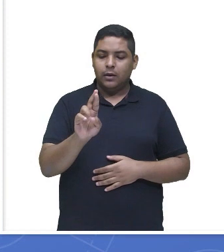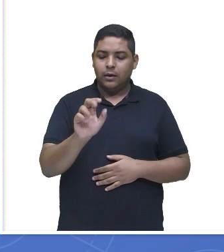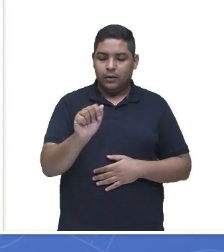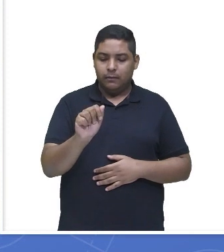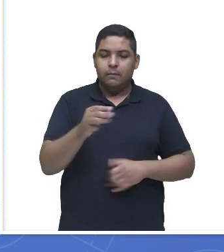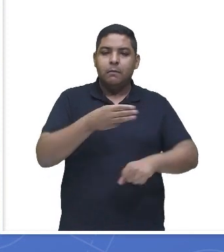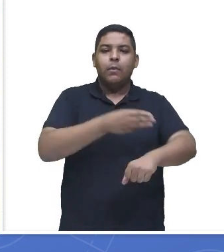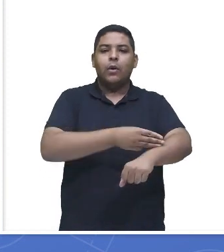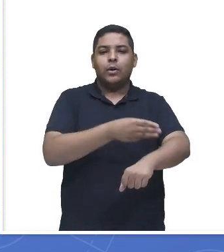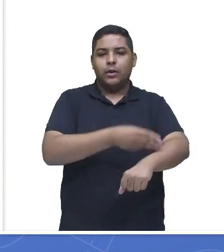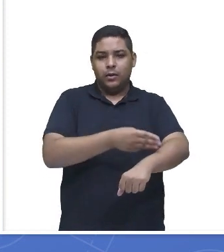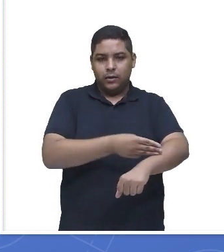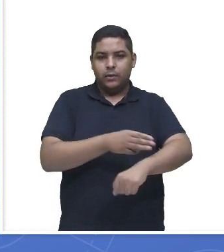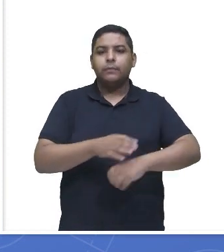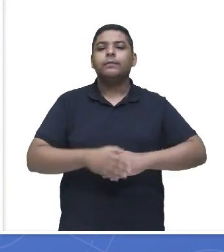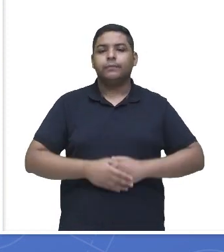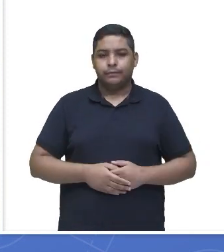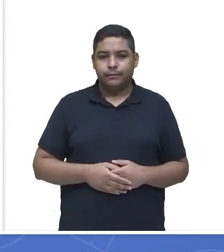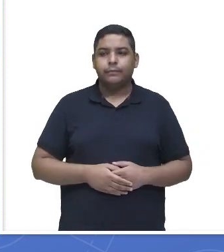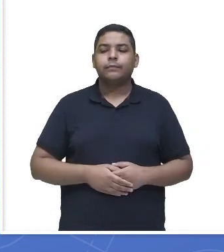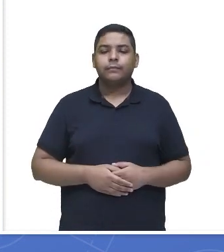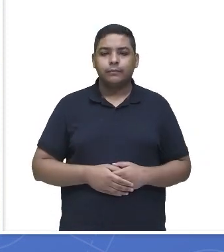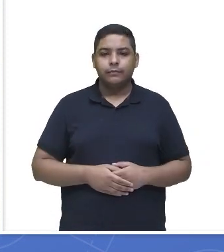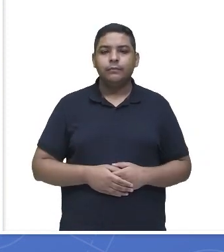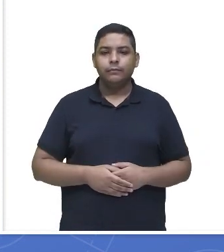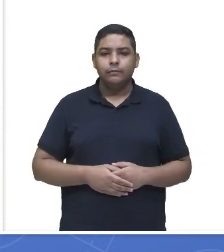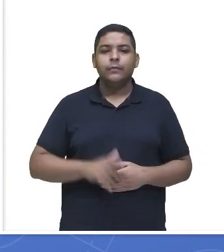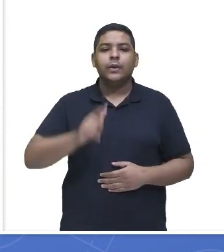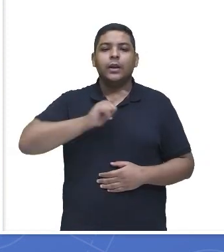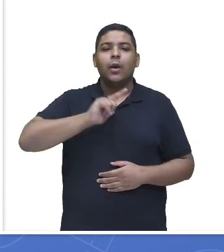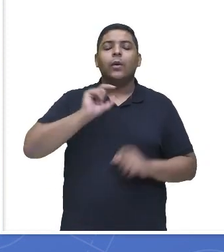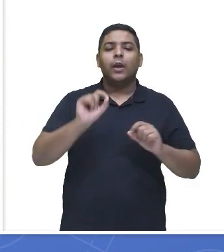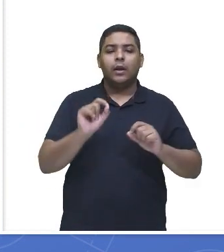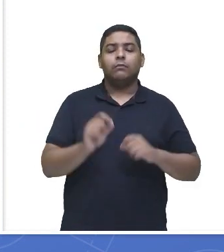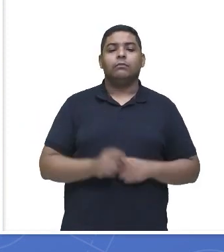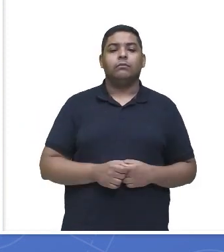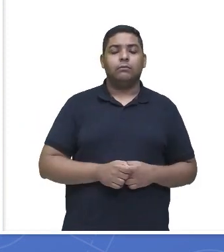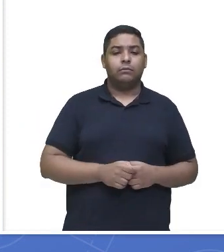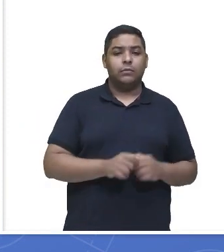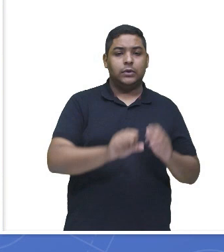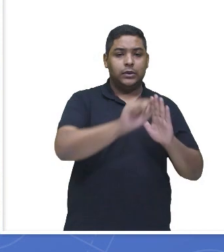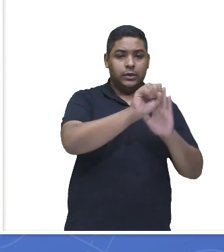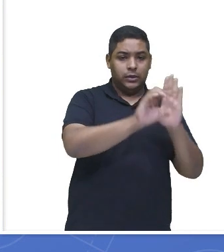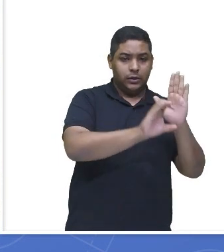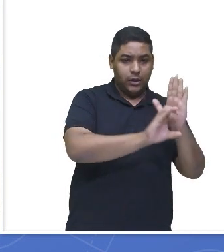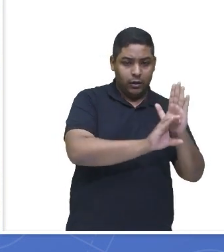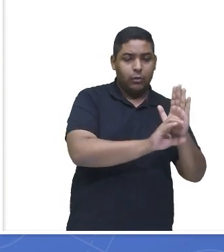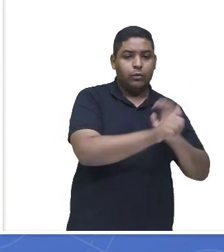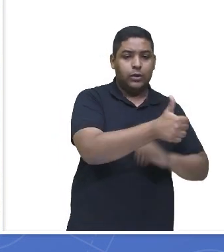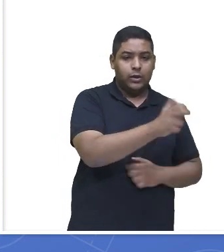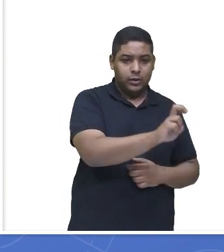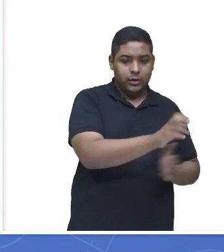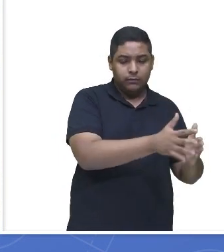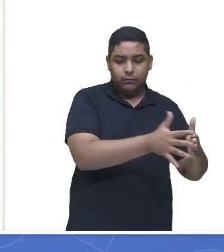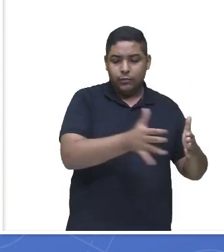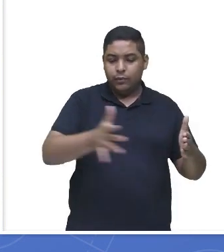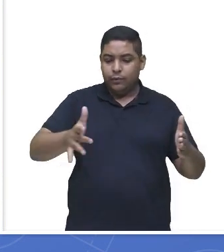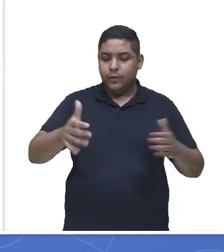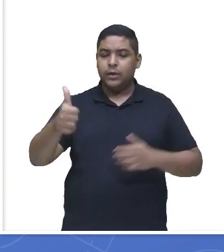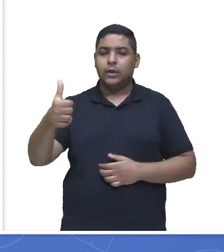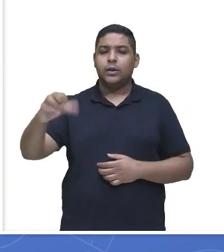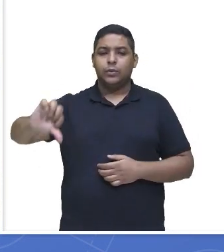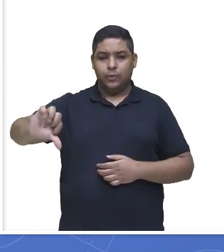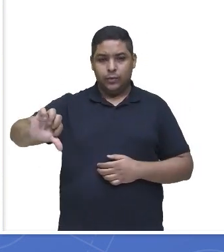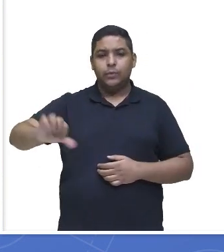Era Moderna, entre o século XV e o século XVIII. Perfeito, então,